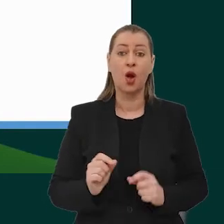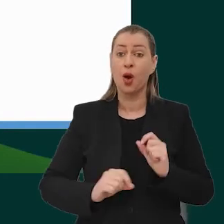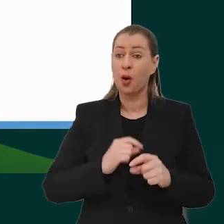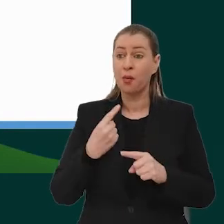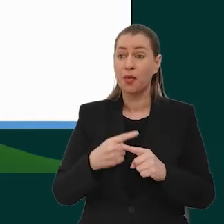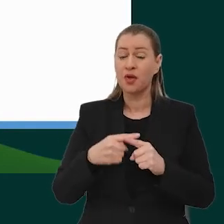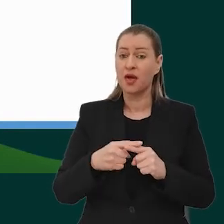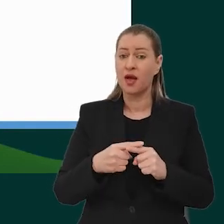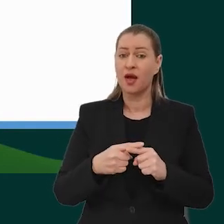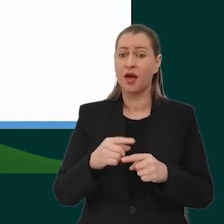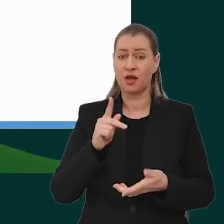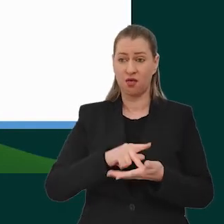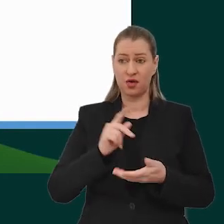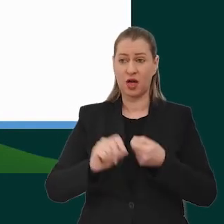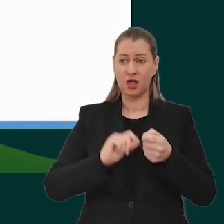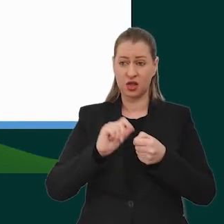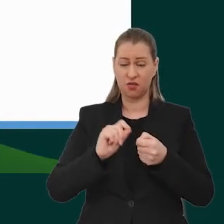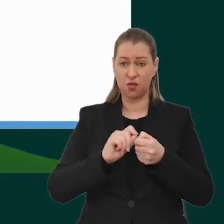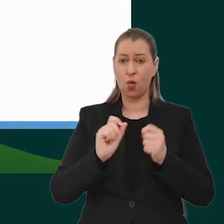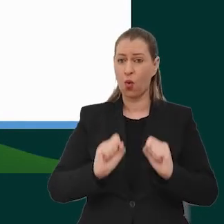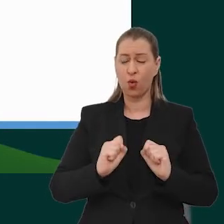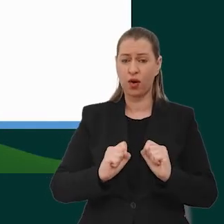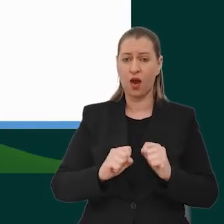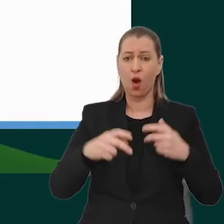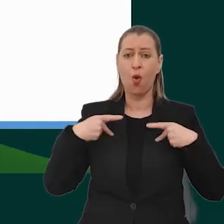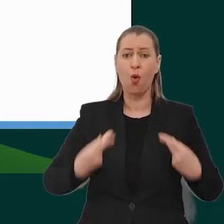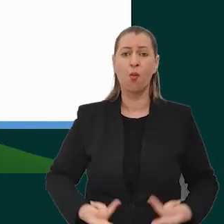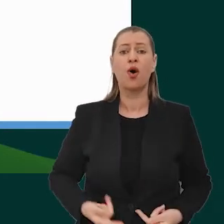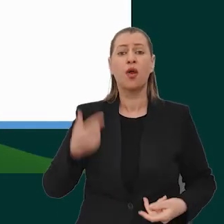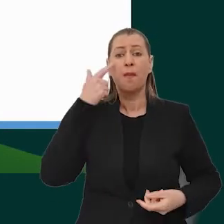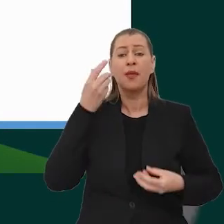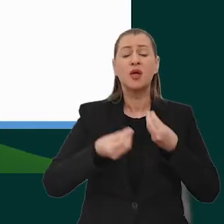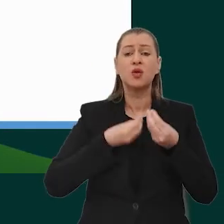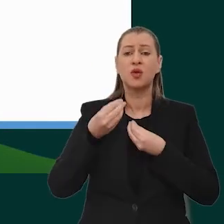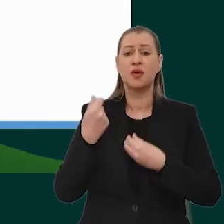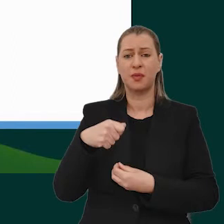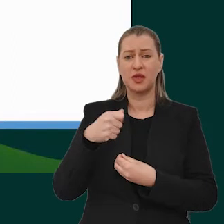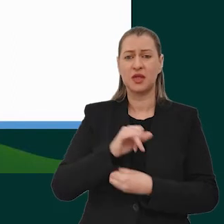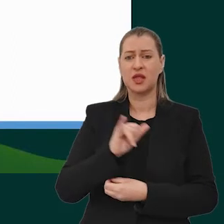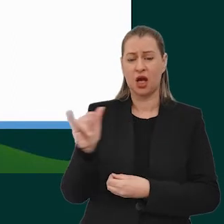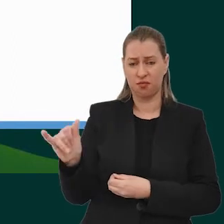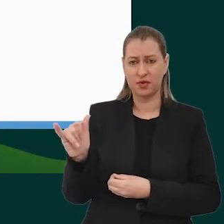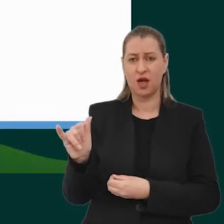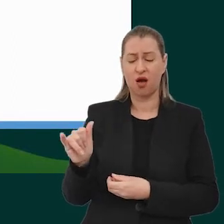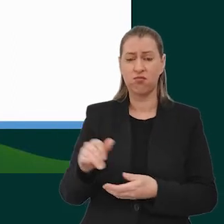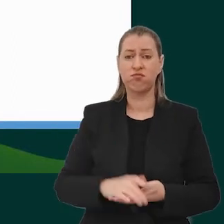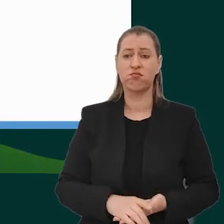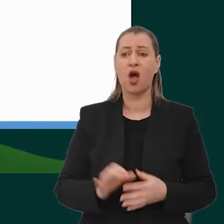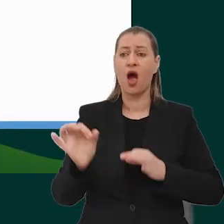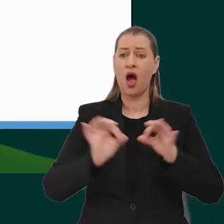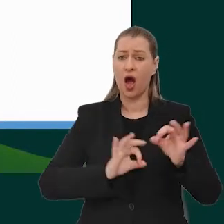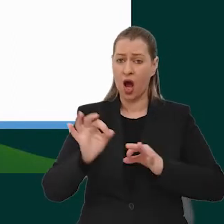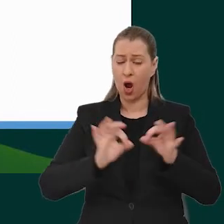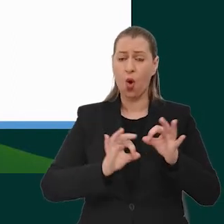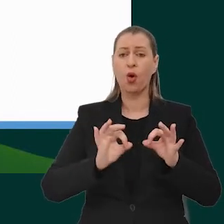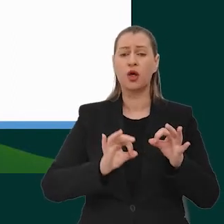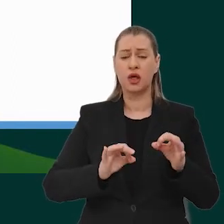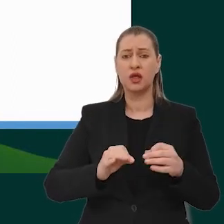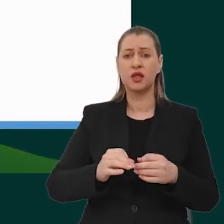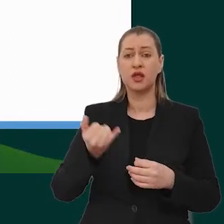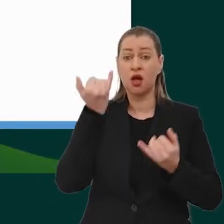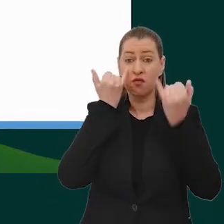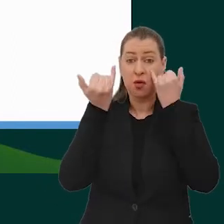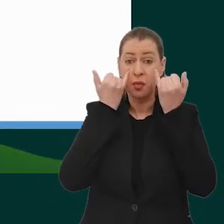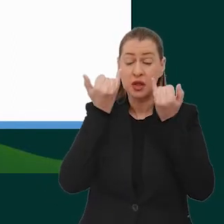tem sido feito até então é o ser humano, ele pensa o que ele precisa comunicar, ele prepara a sua informação